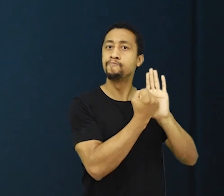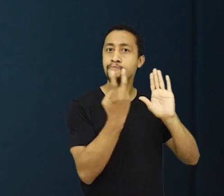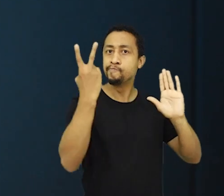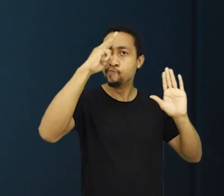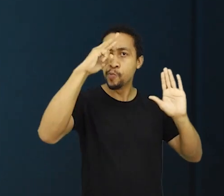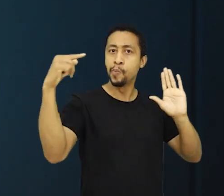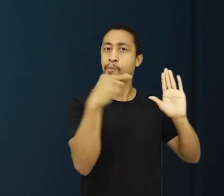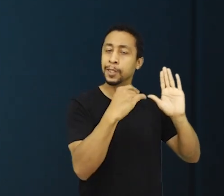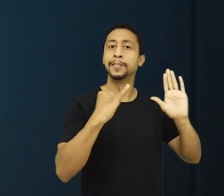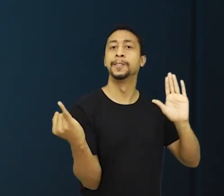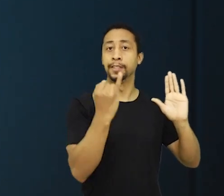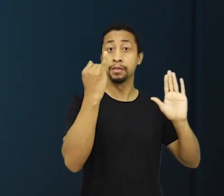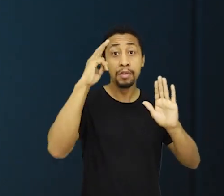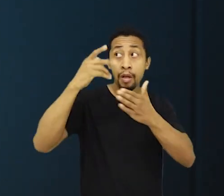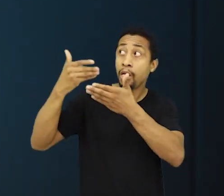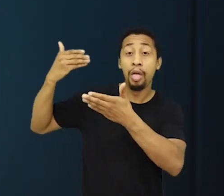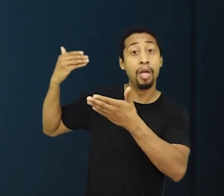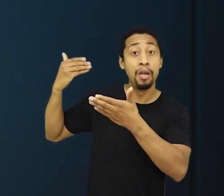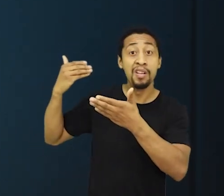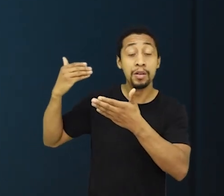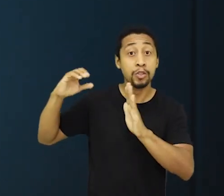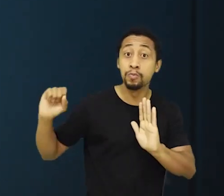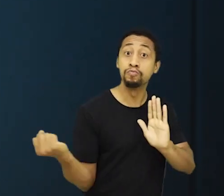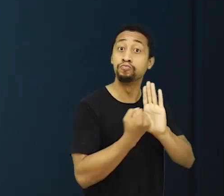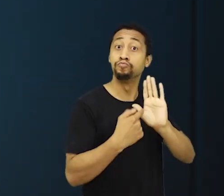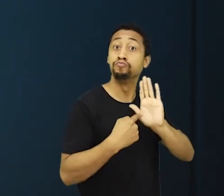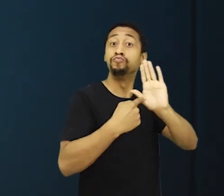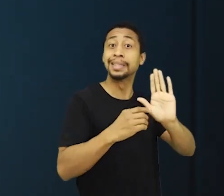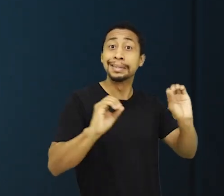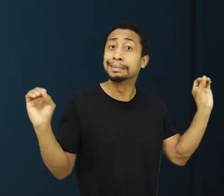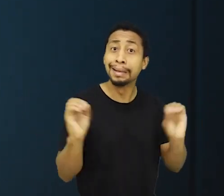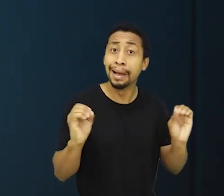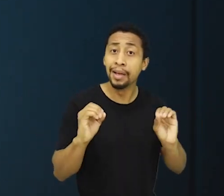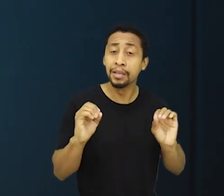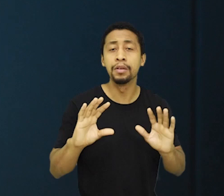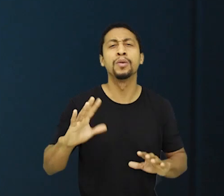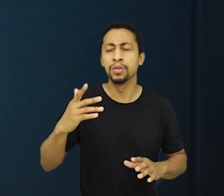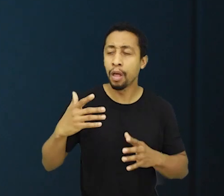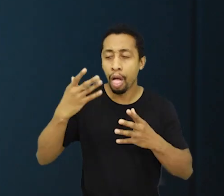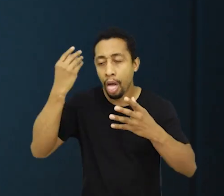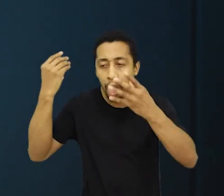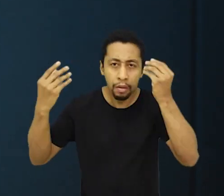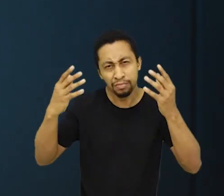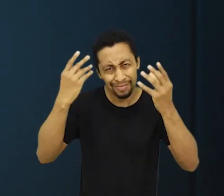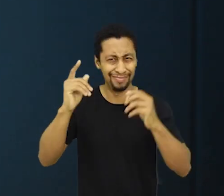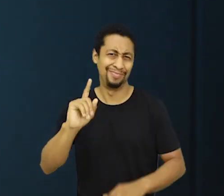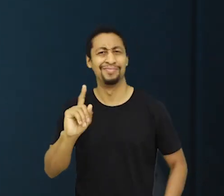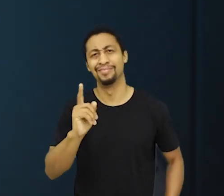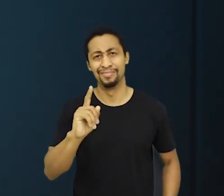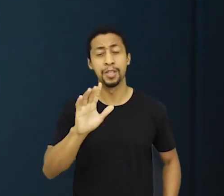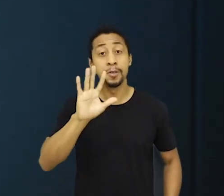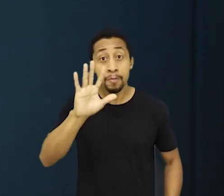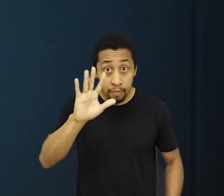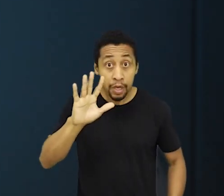não registrarmos a memória, não é só que a gente vai esquecer, até porque não se esquece, mas é porque se